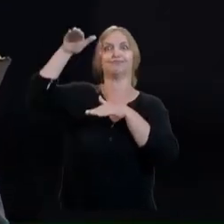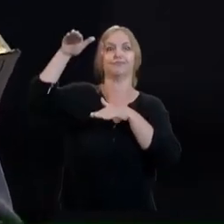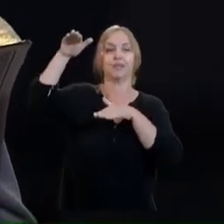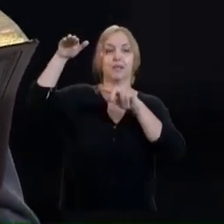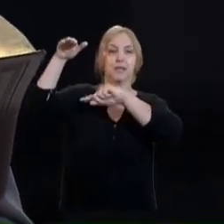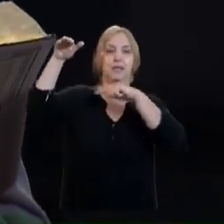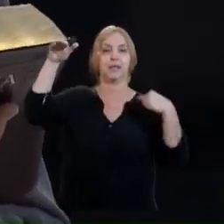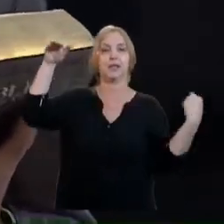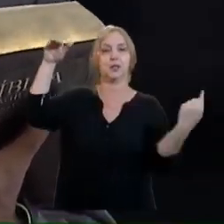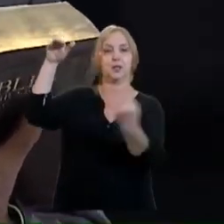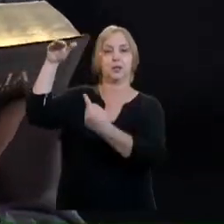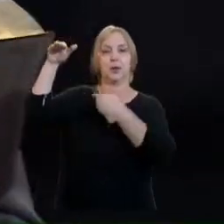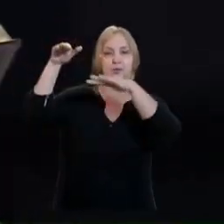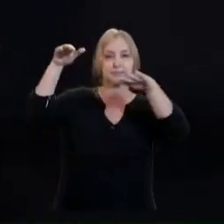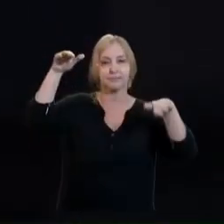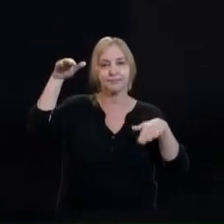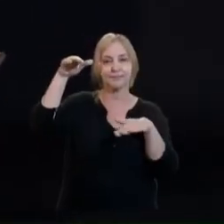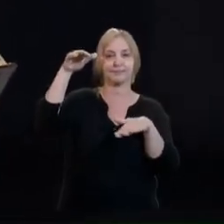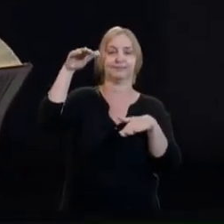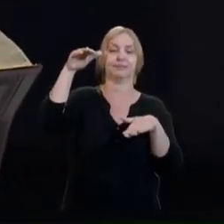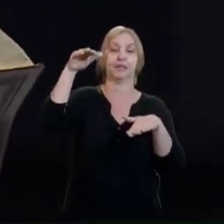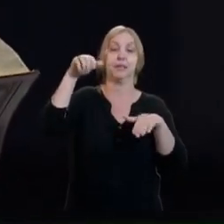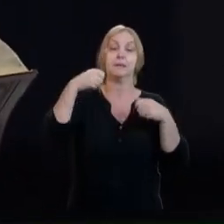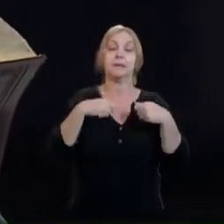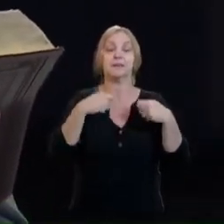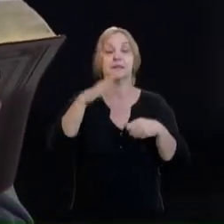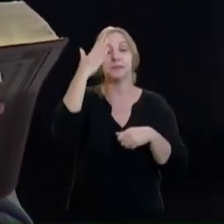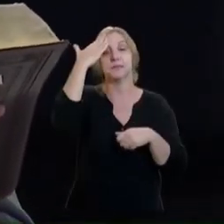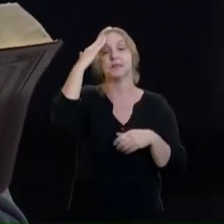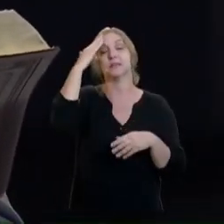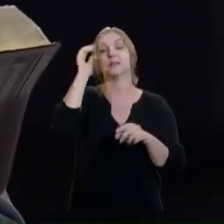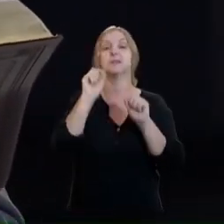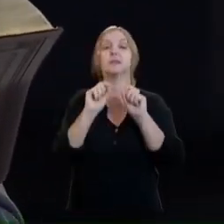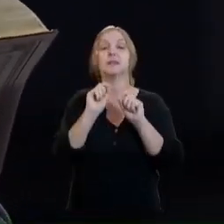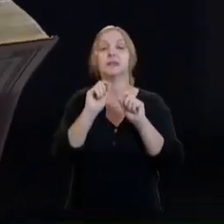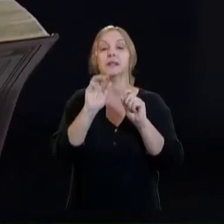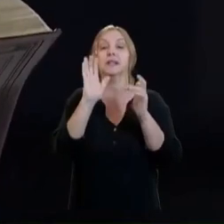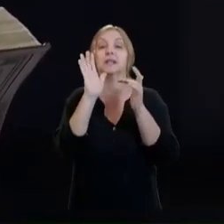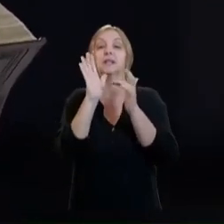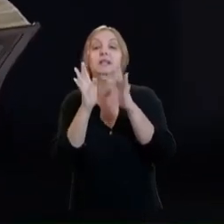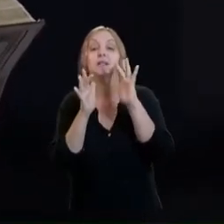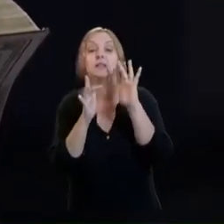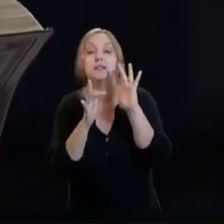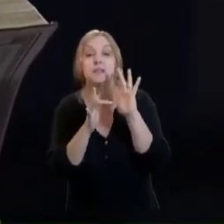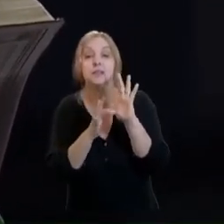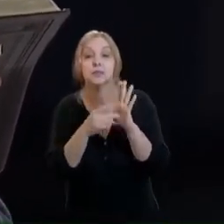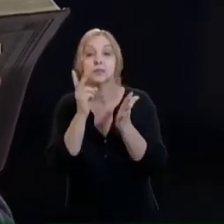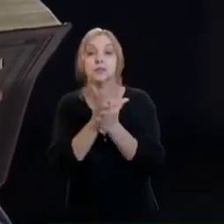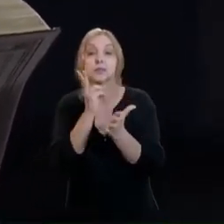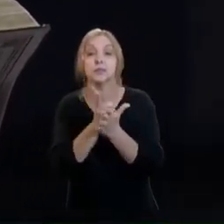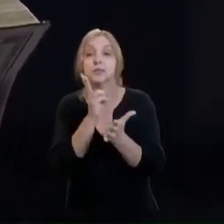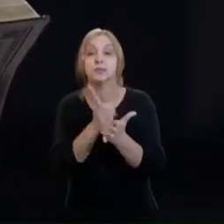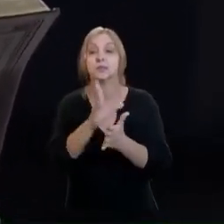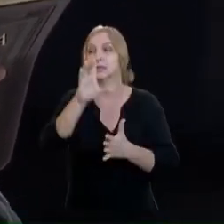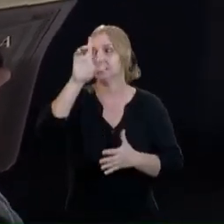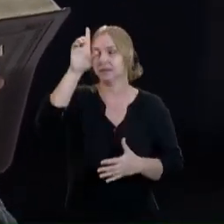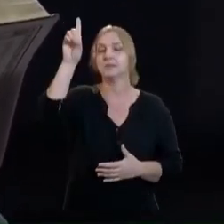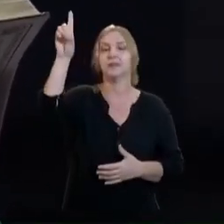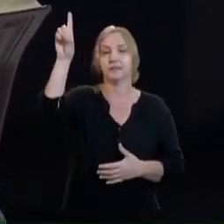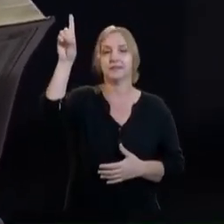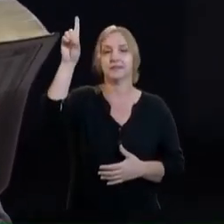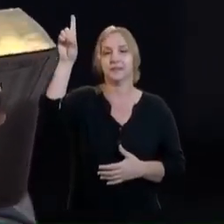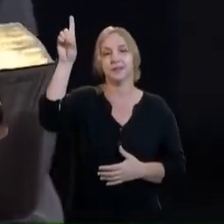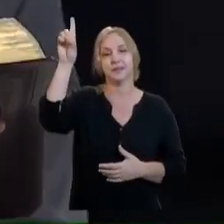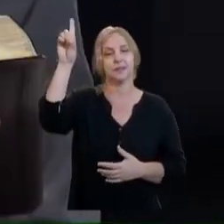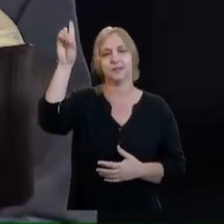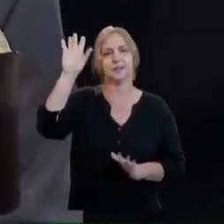sempre temos que ter esse entendimento que Ele continua sendo Deus. Deus é